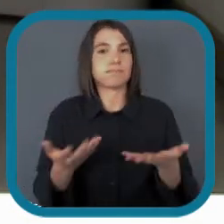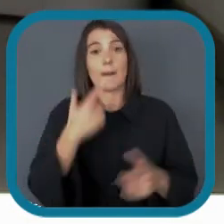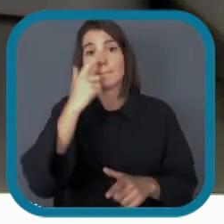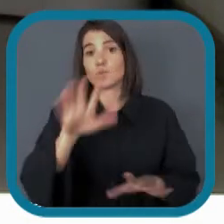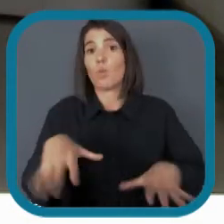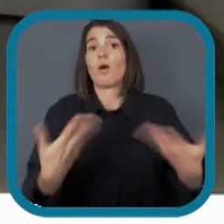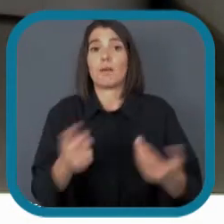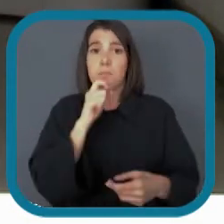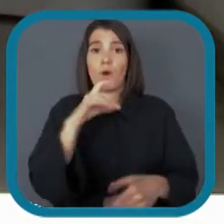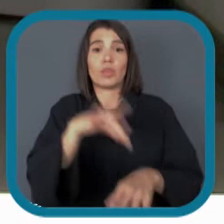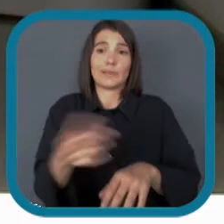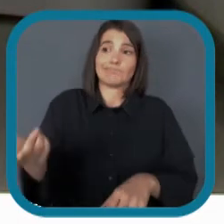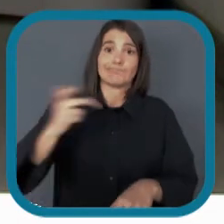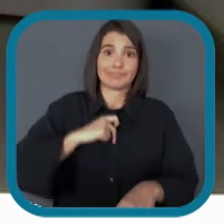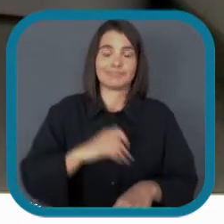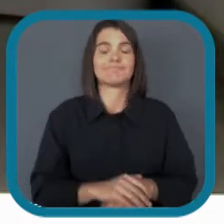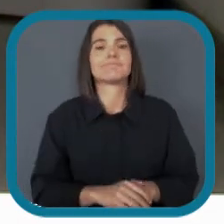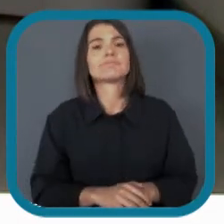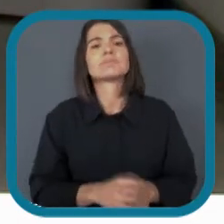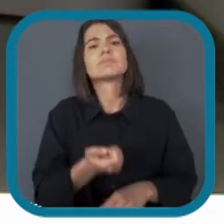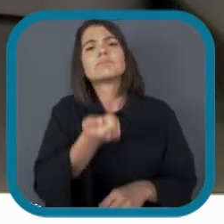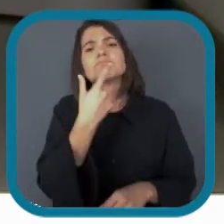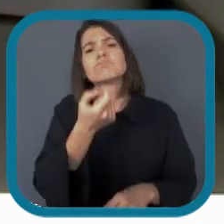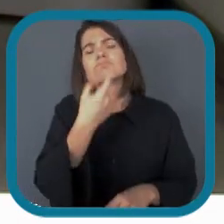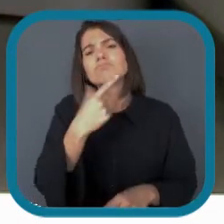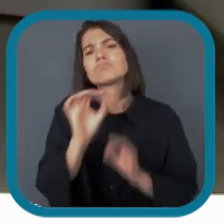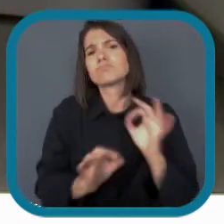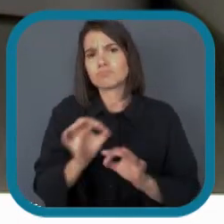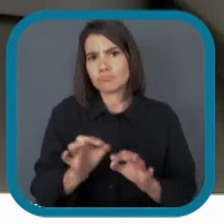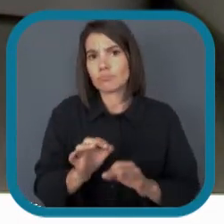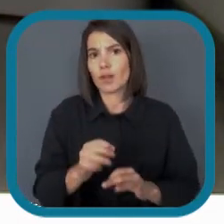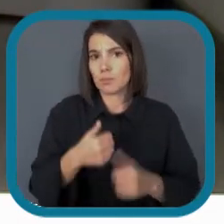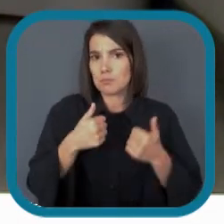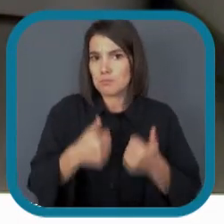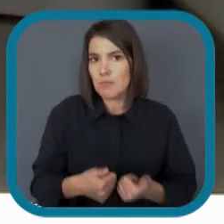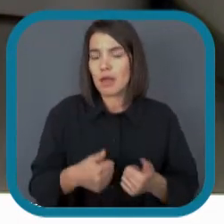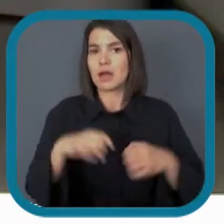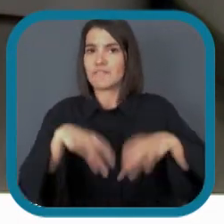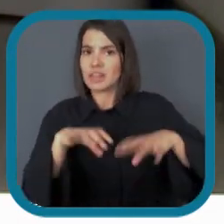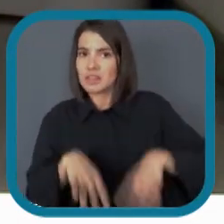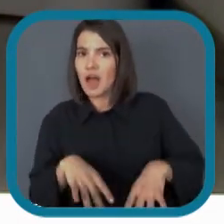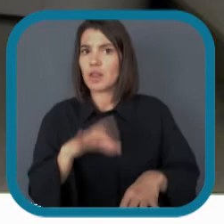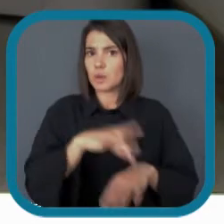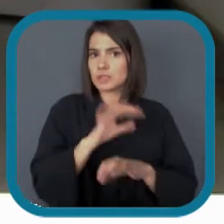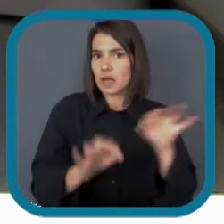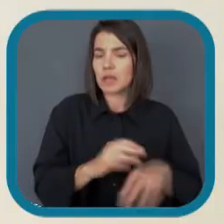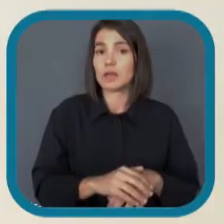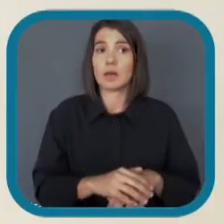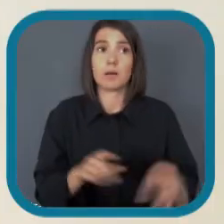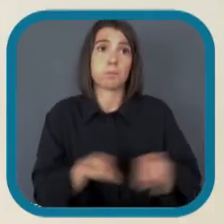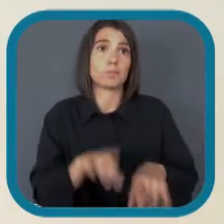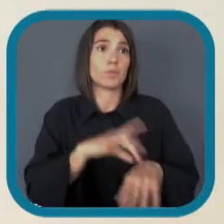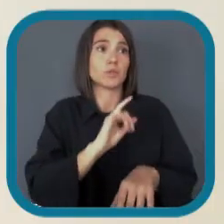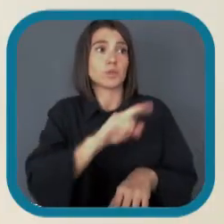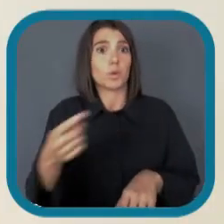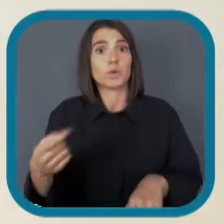e que qualquer pessoa possa contrair a doença. E os antibióticos são eficazes na prevenção e no tratamento da doença? Como